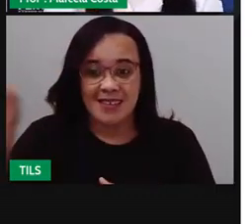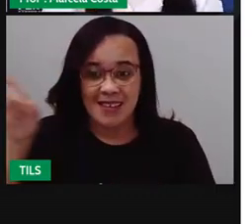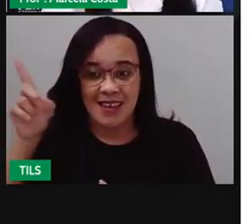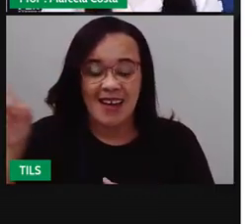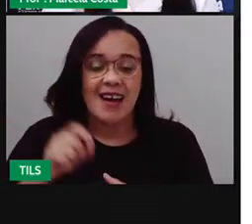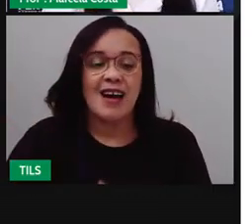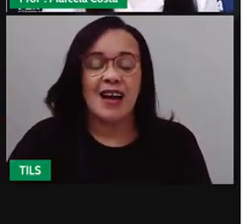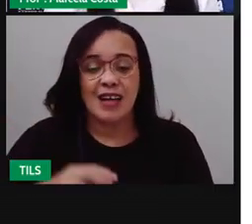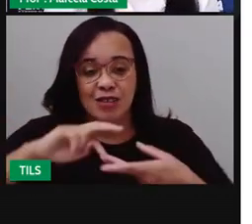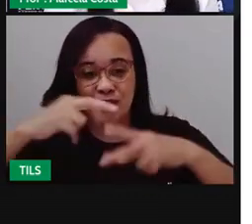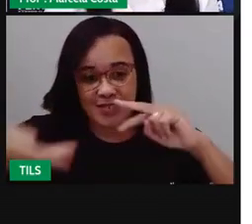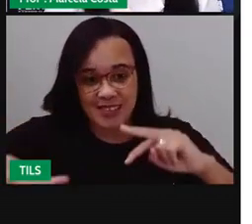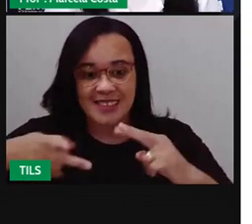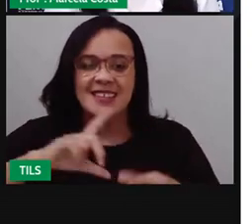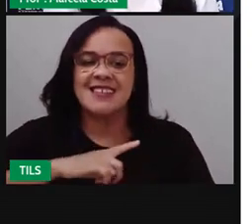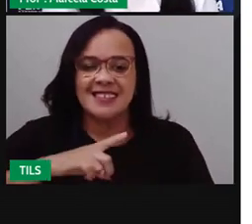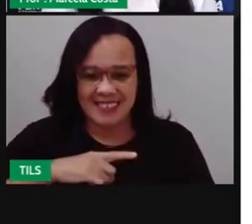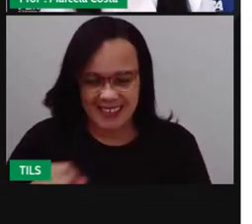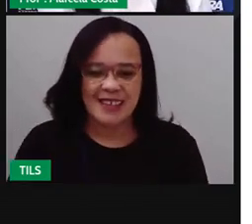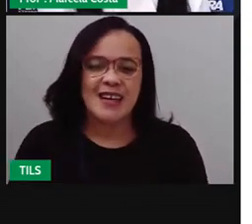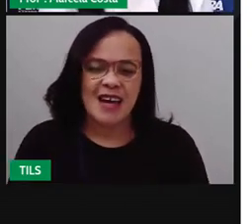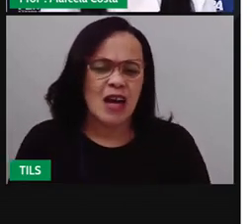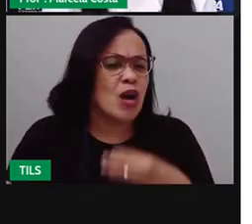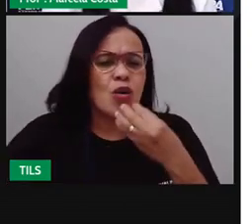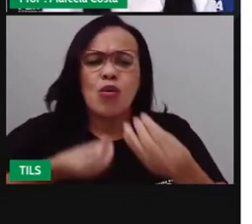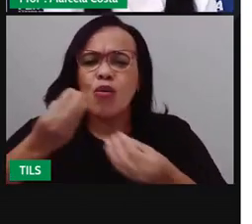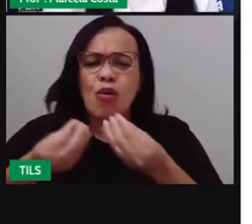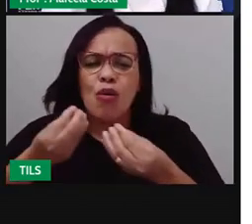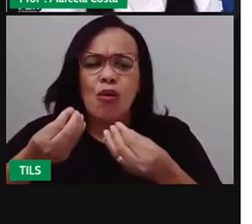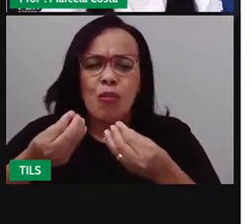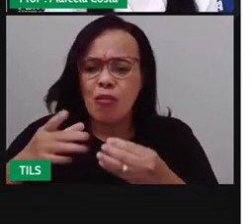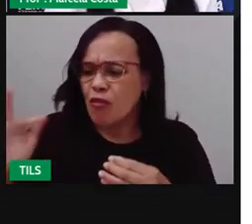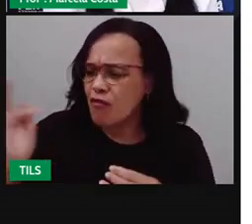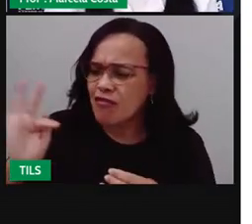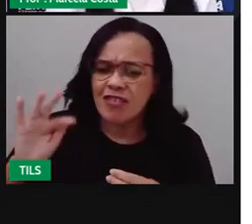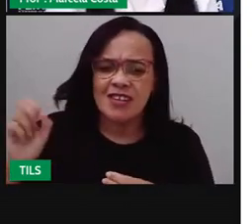Feira de Santana ganhou o apelido de Princesa do